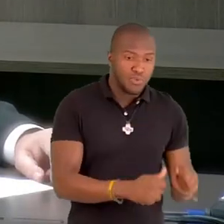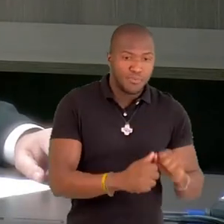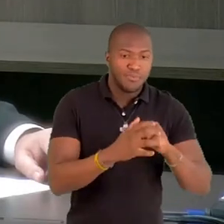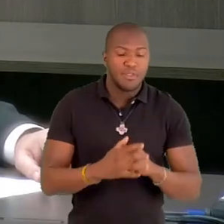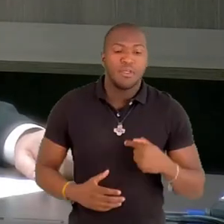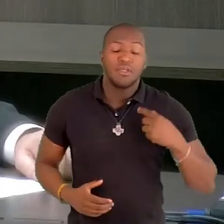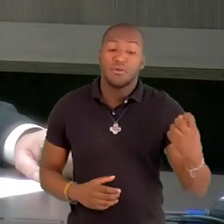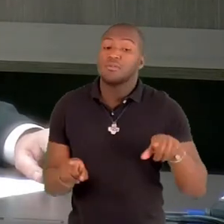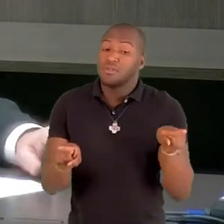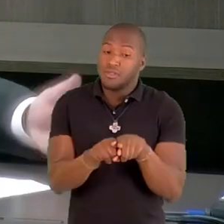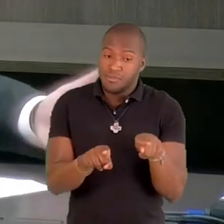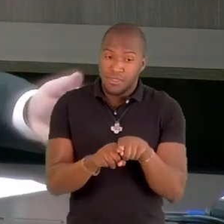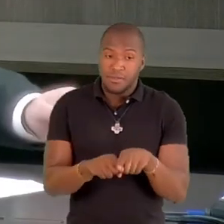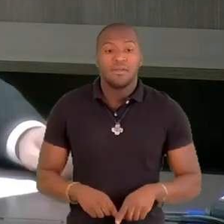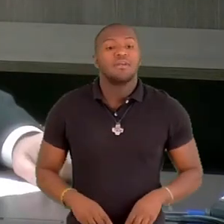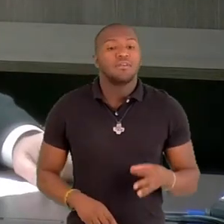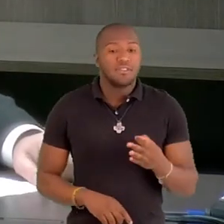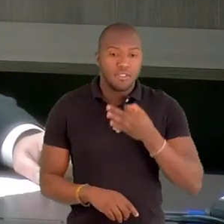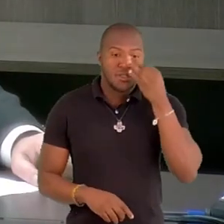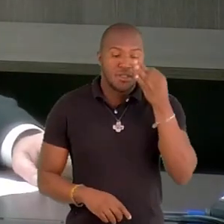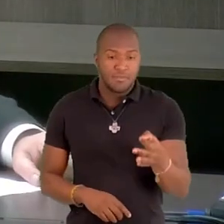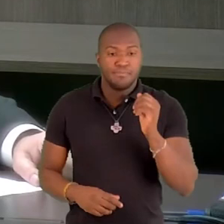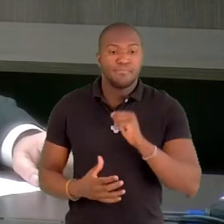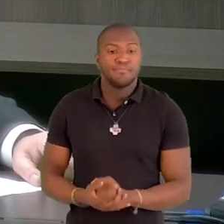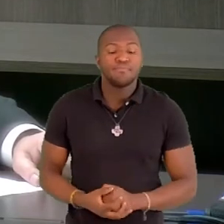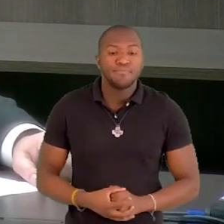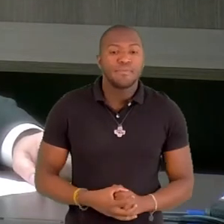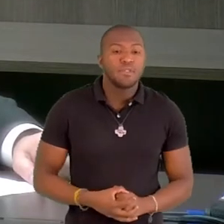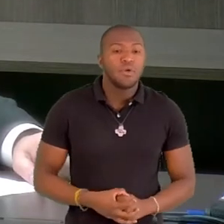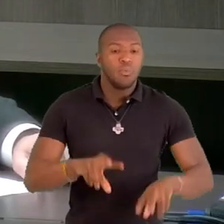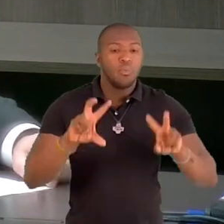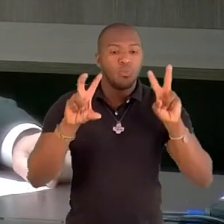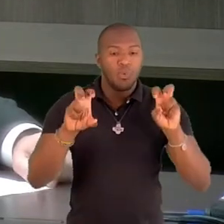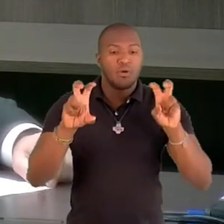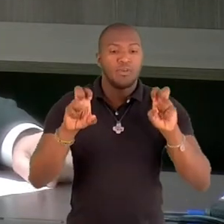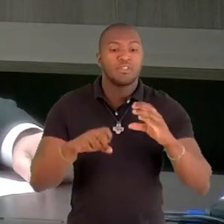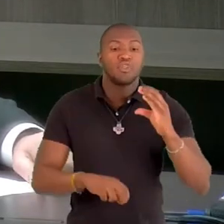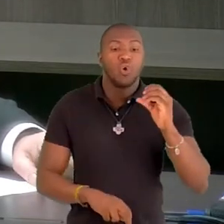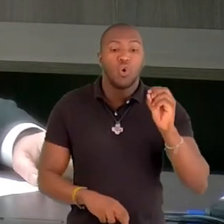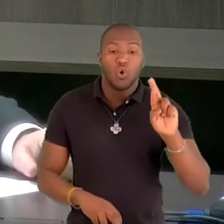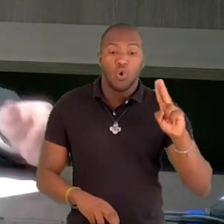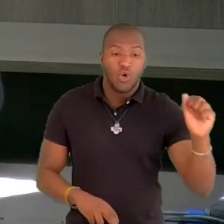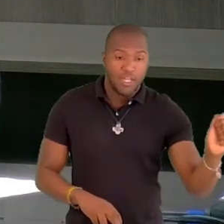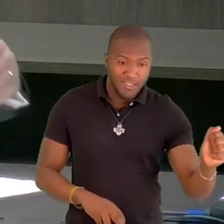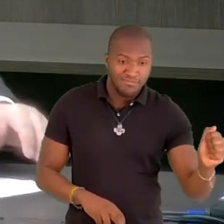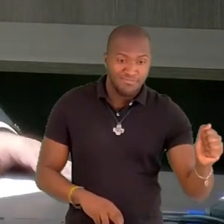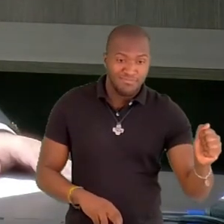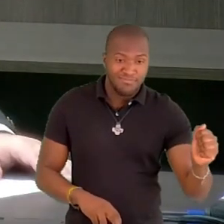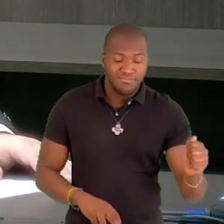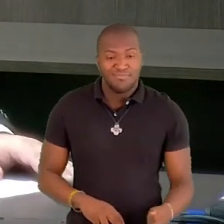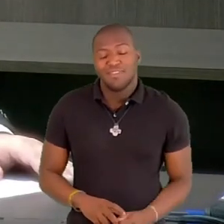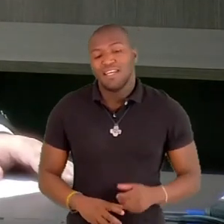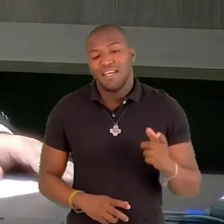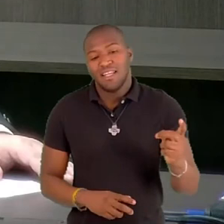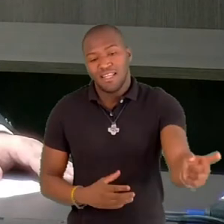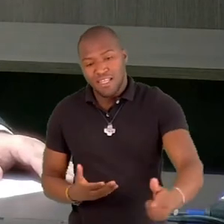eu queria citar, se Vossa Excelência me permite, uma frase de Cora Coralina, a nossa eterna poetisa